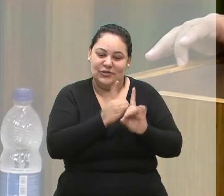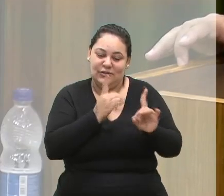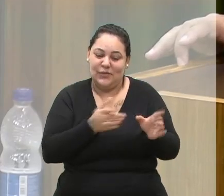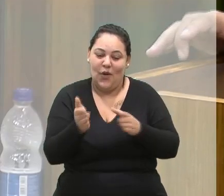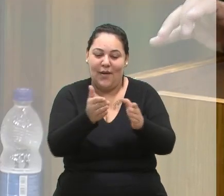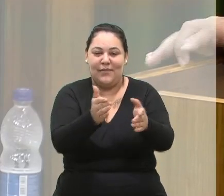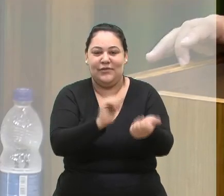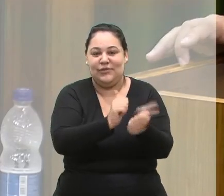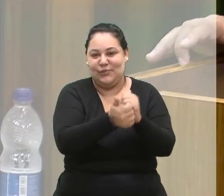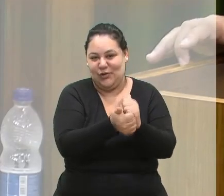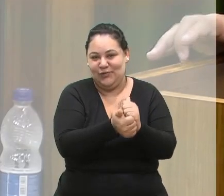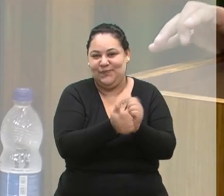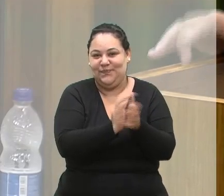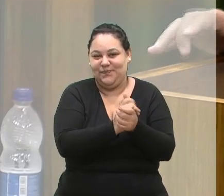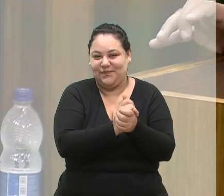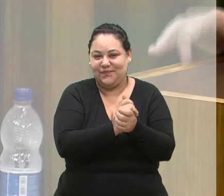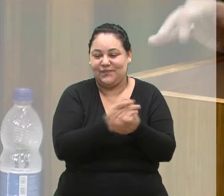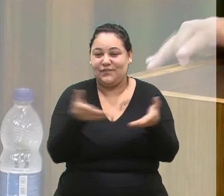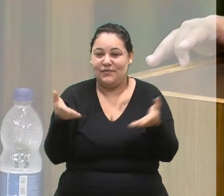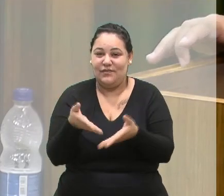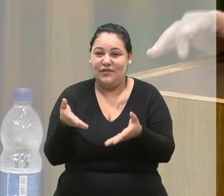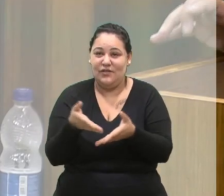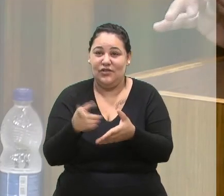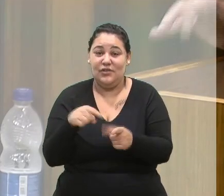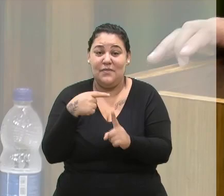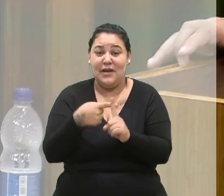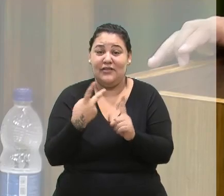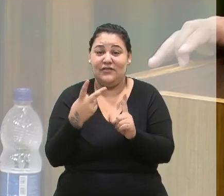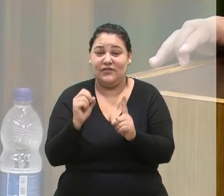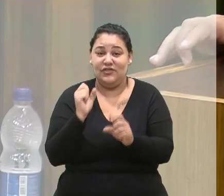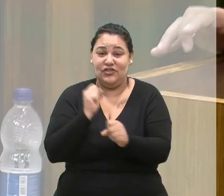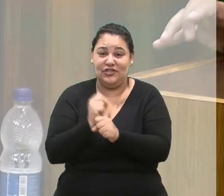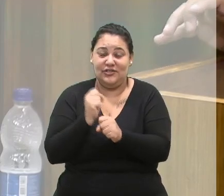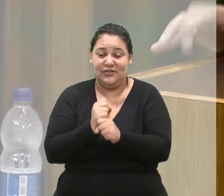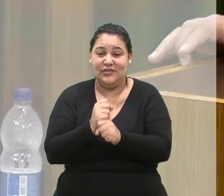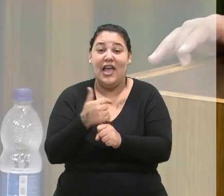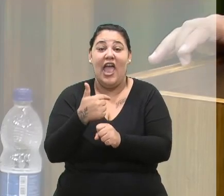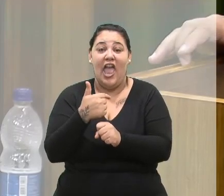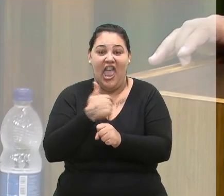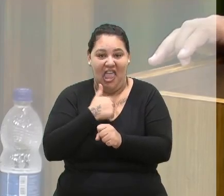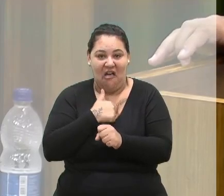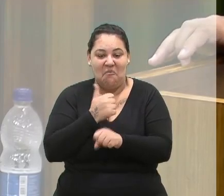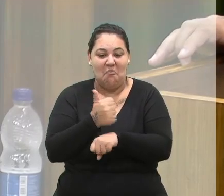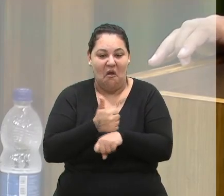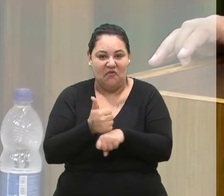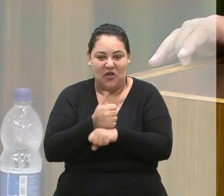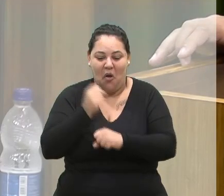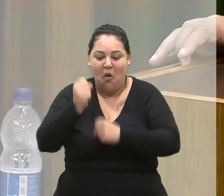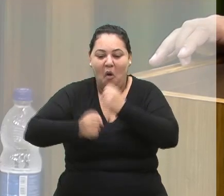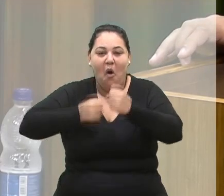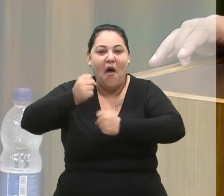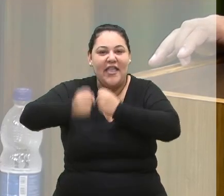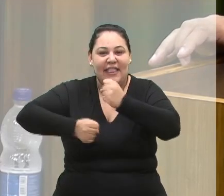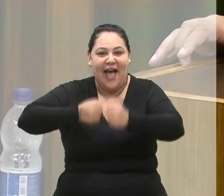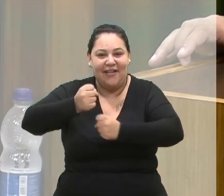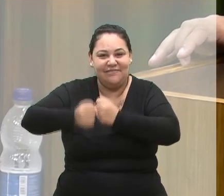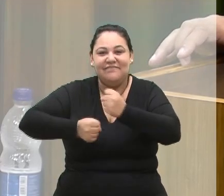esporte. Hoje, há mais de 20 anos, sou atleta amador, corrida de rua. Corro